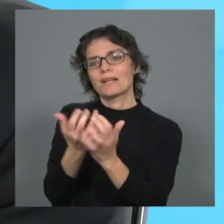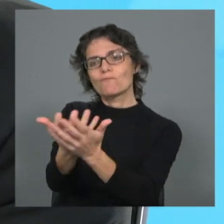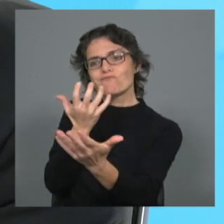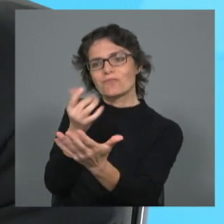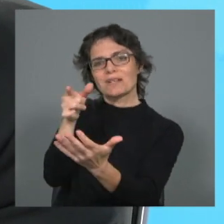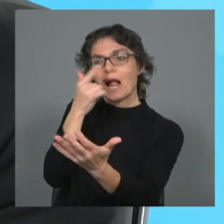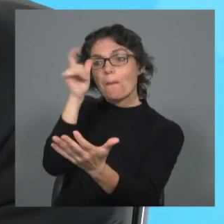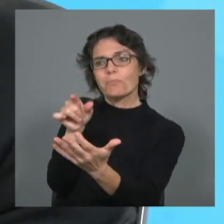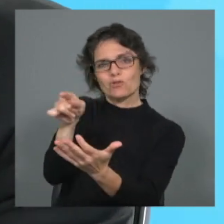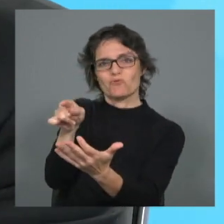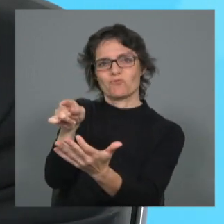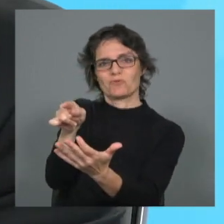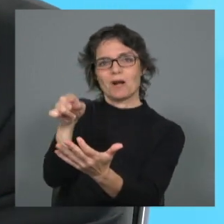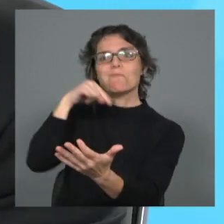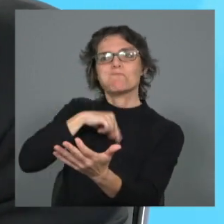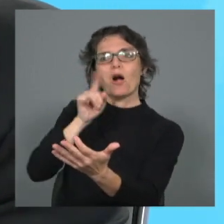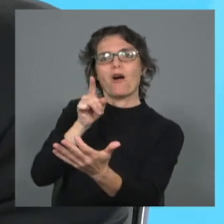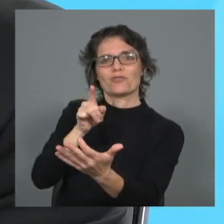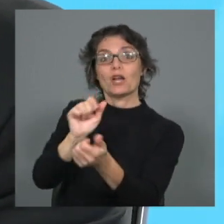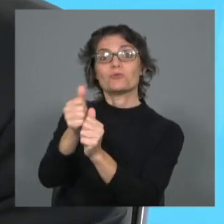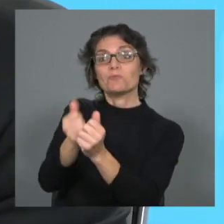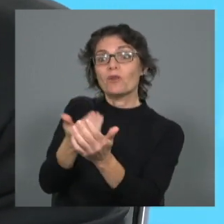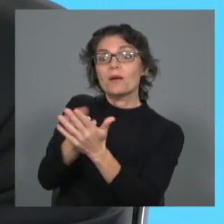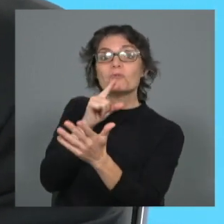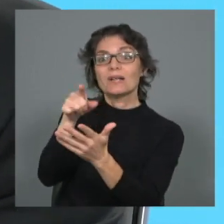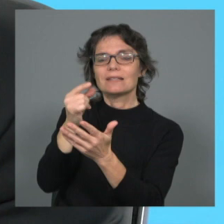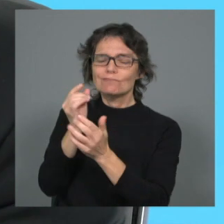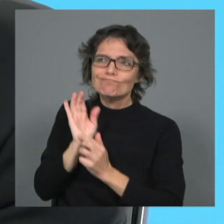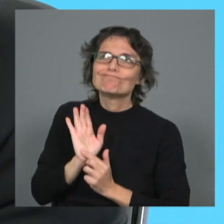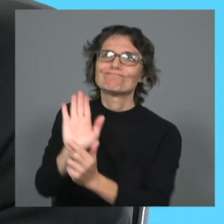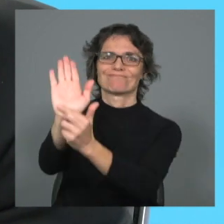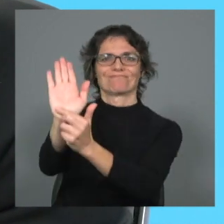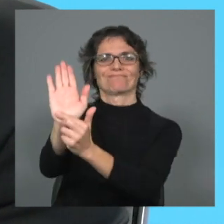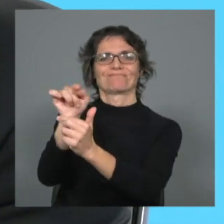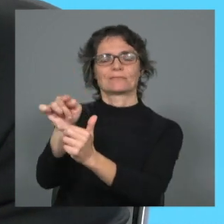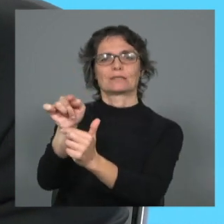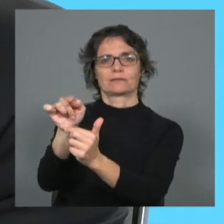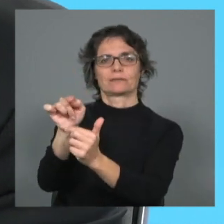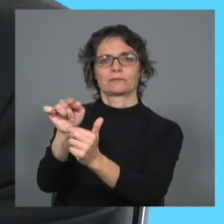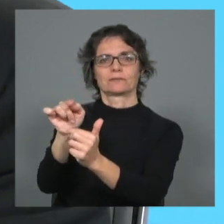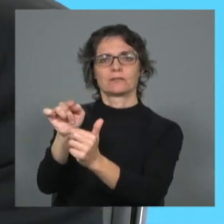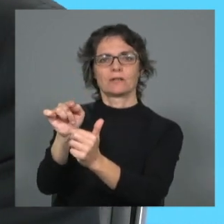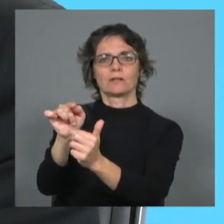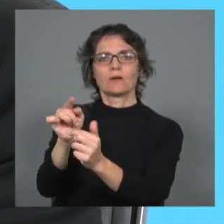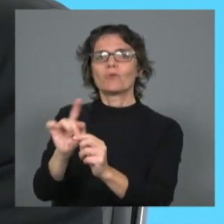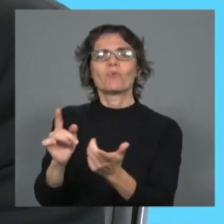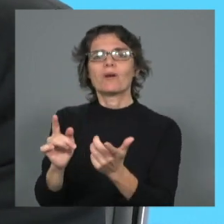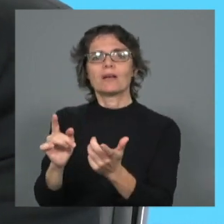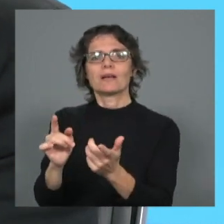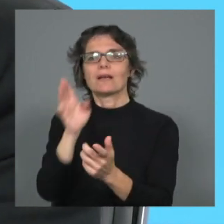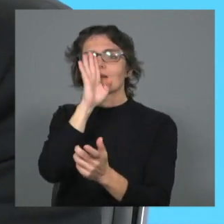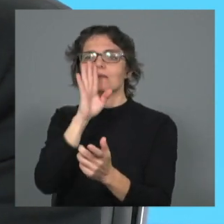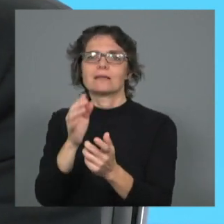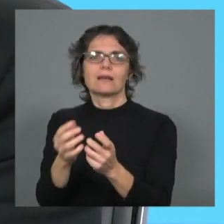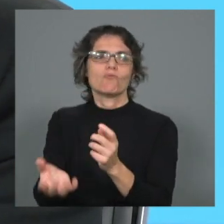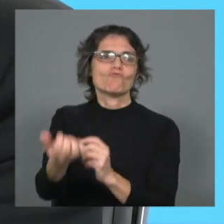é? E, portanto, dar melhor de si é isto mesmo, é valorizar aquilo que há de melhor e não tanto valorizar aquilo que